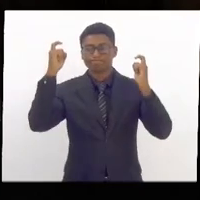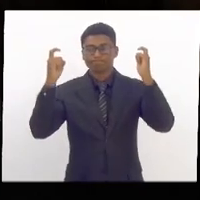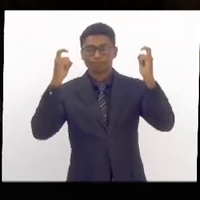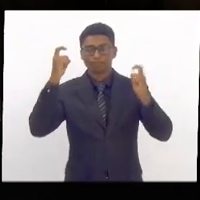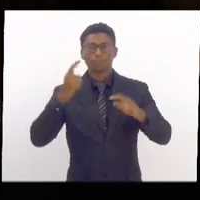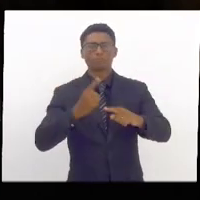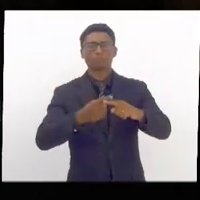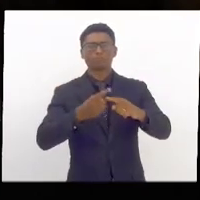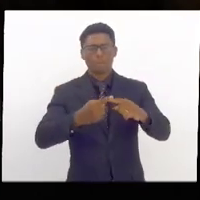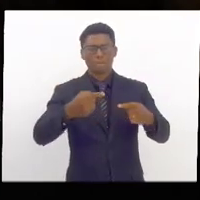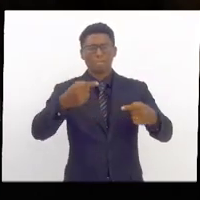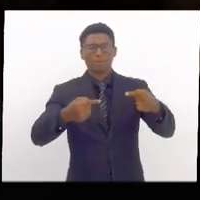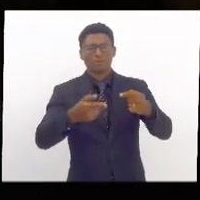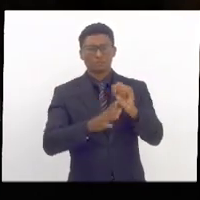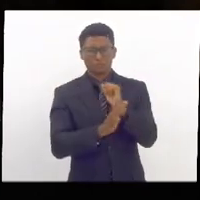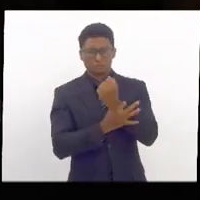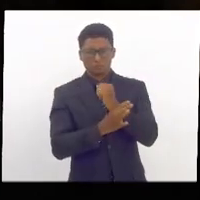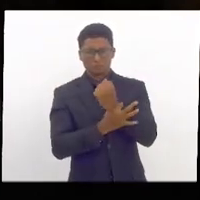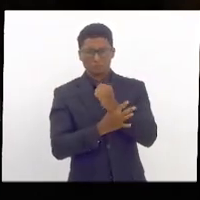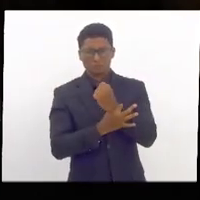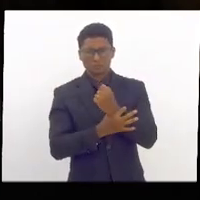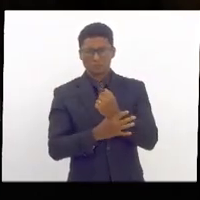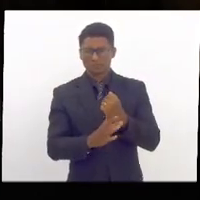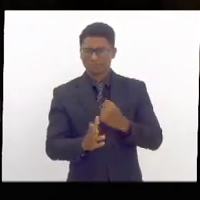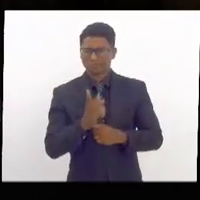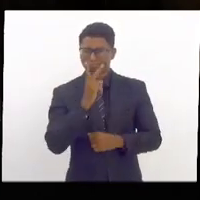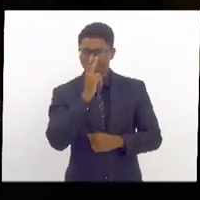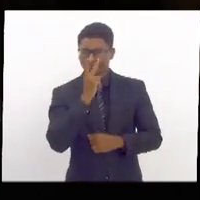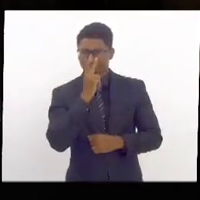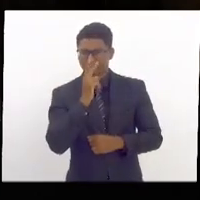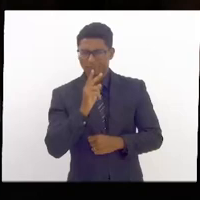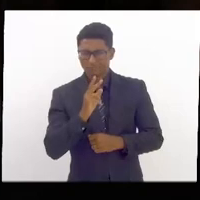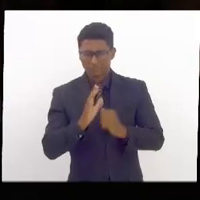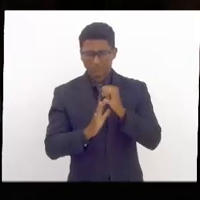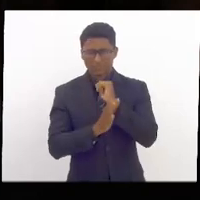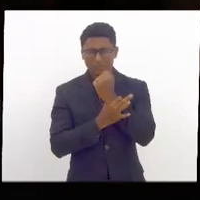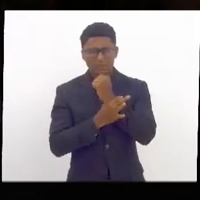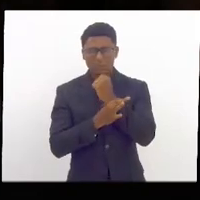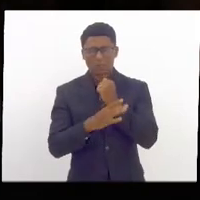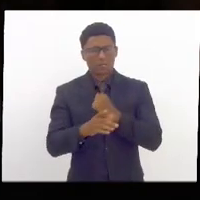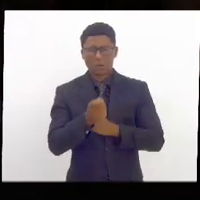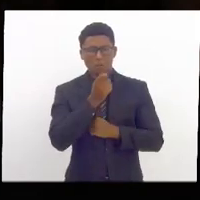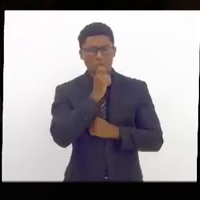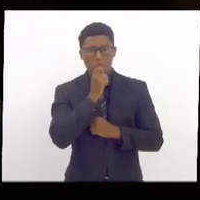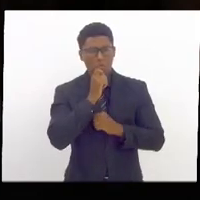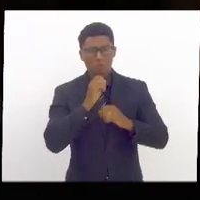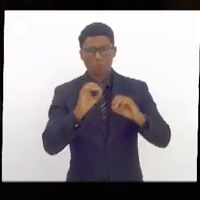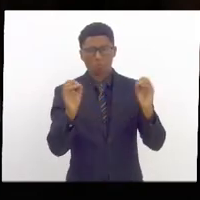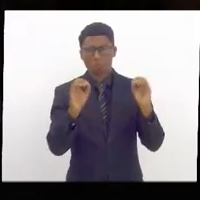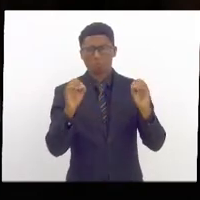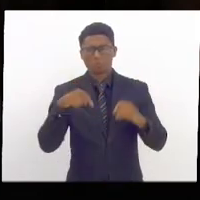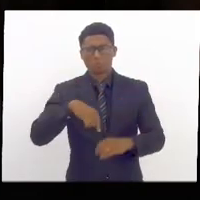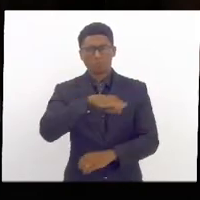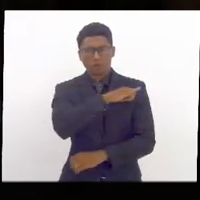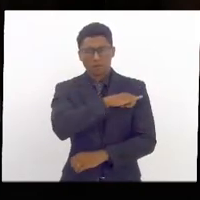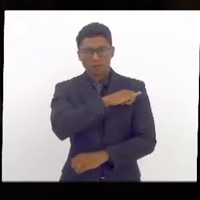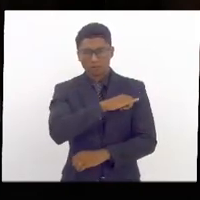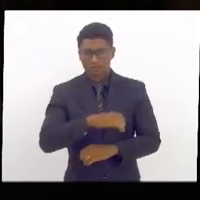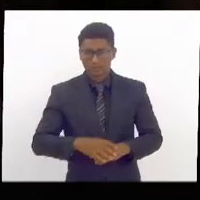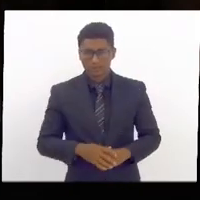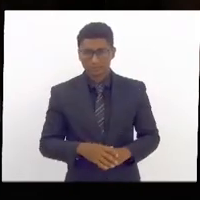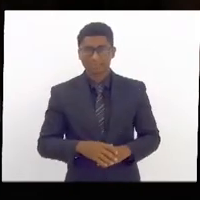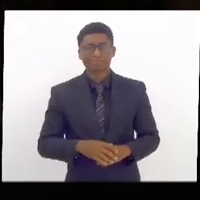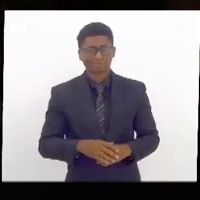de segurança, que na verdade se revela como uma insegurança total no estado do Rio de Janeiro, que prioriza